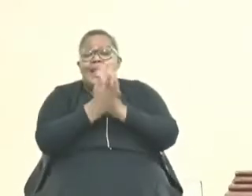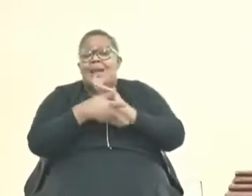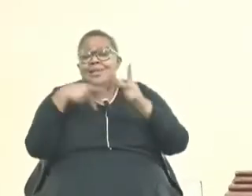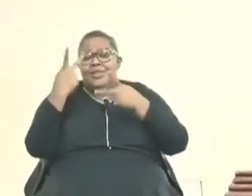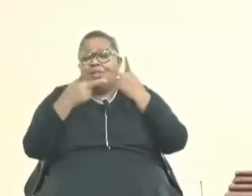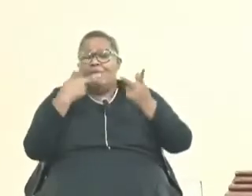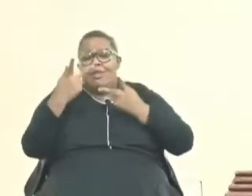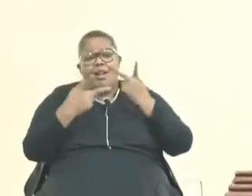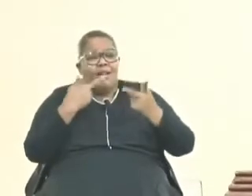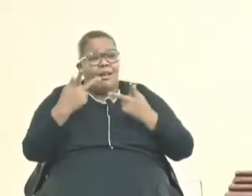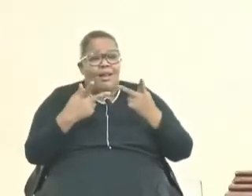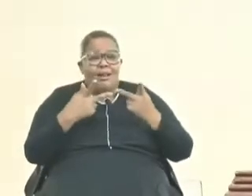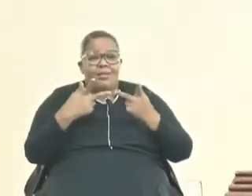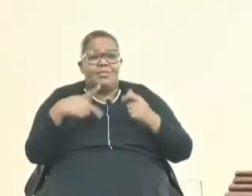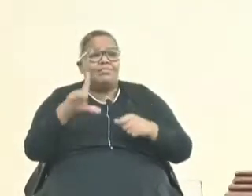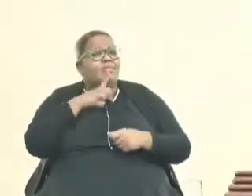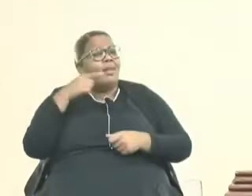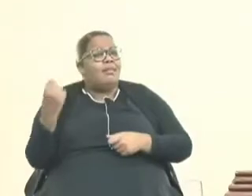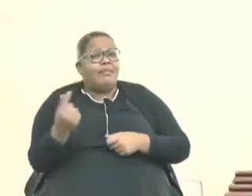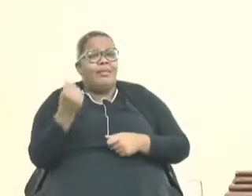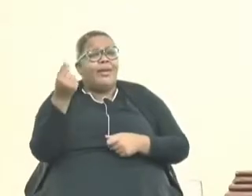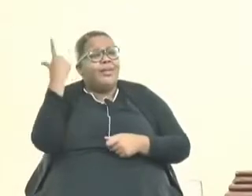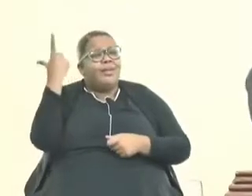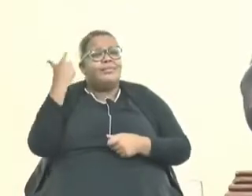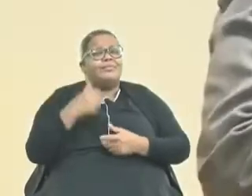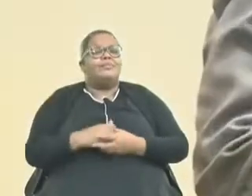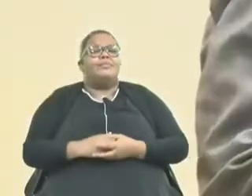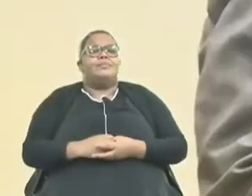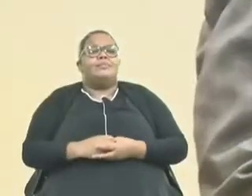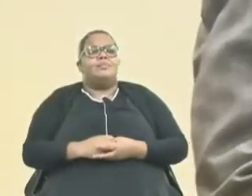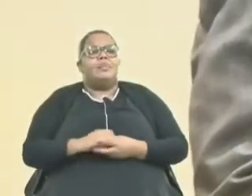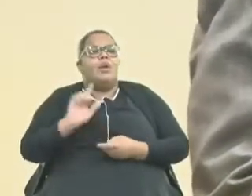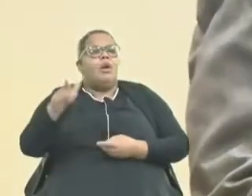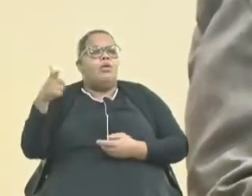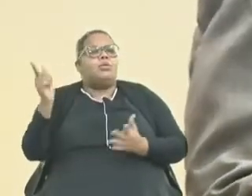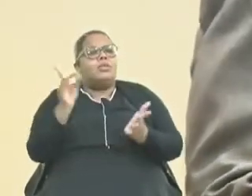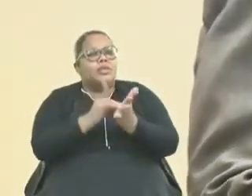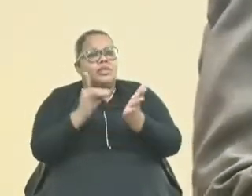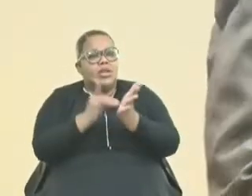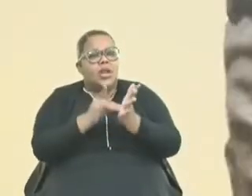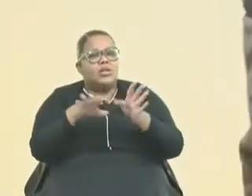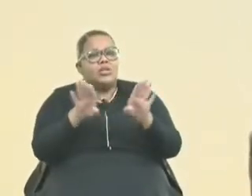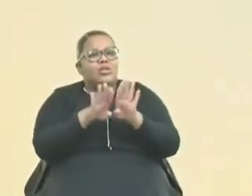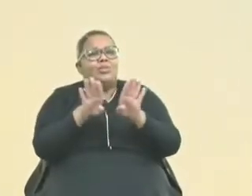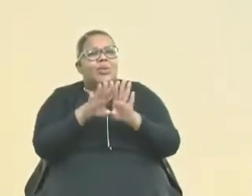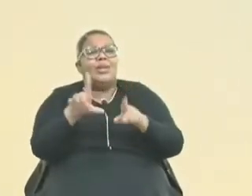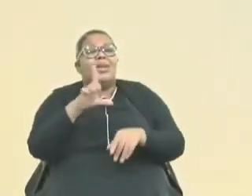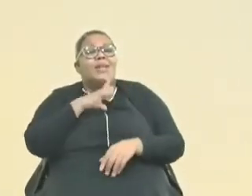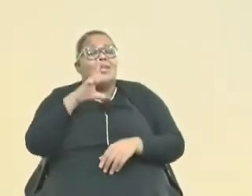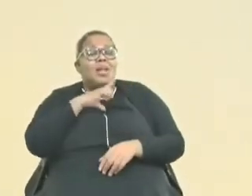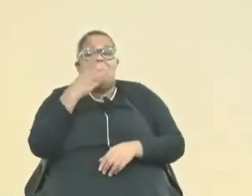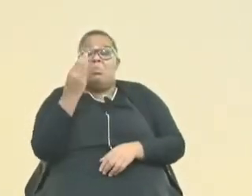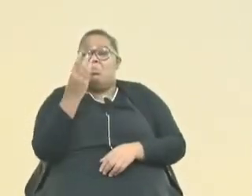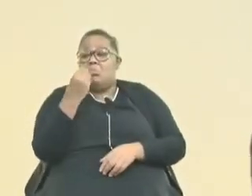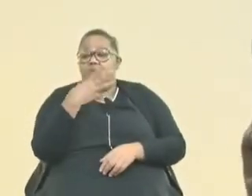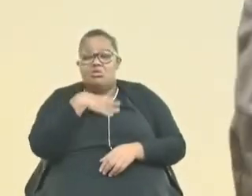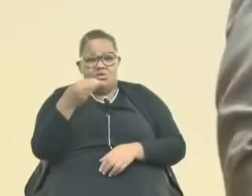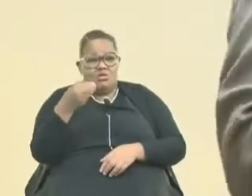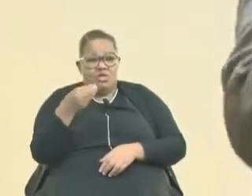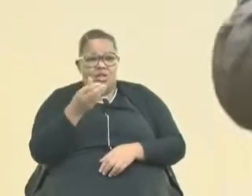dele a outra verdade aqui também existe muitos filhos de Eli por aí meus